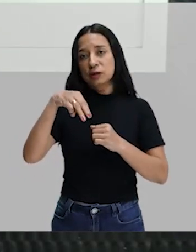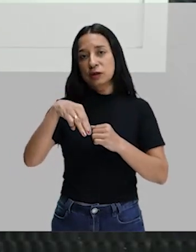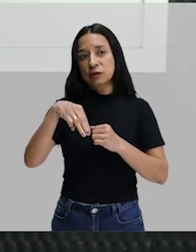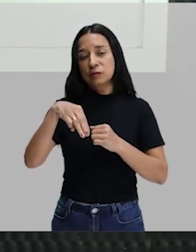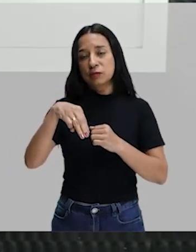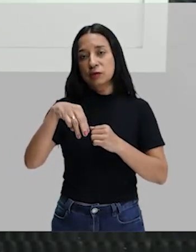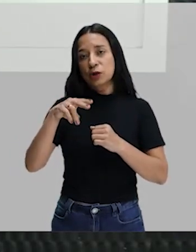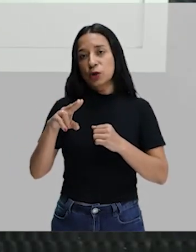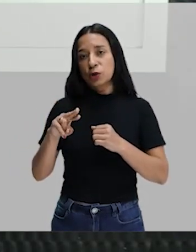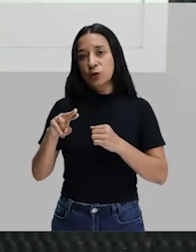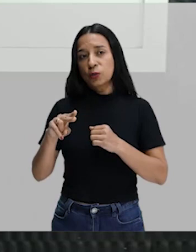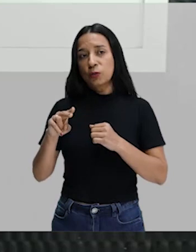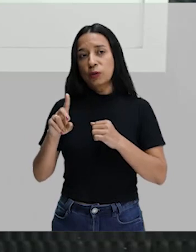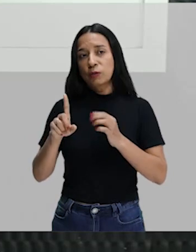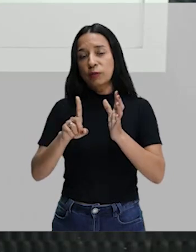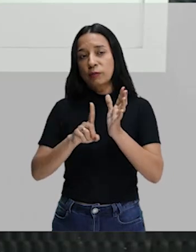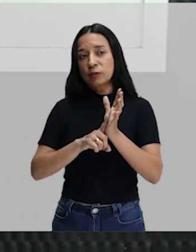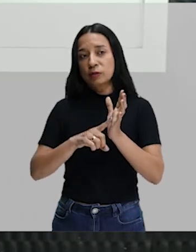igual a menos 3. Ó.